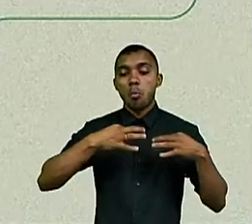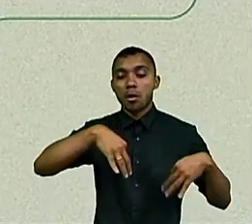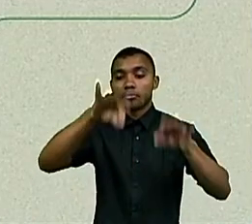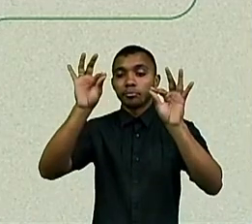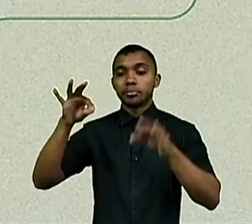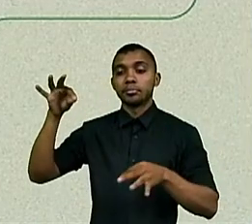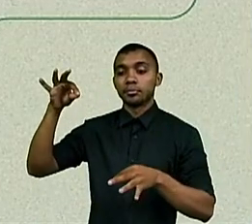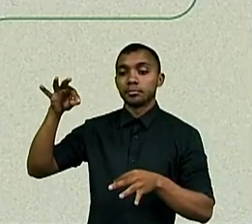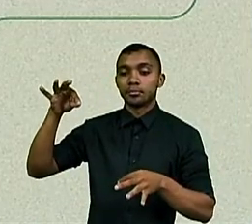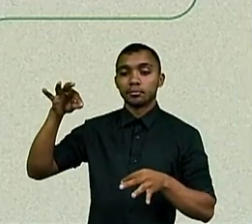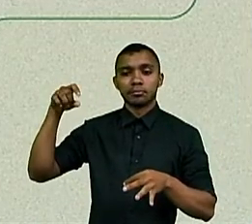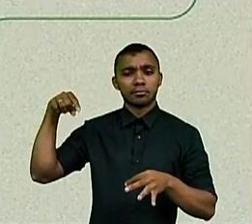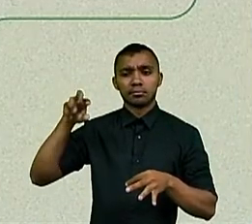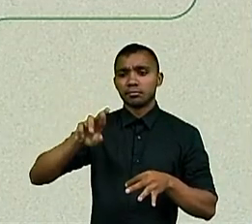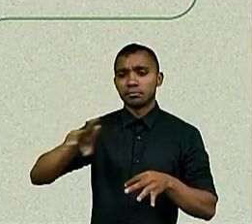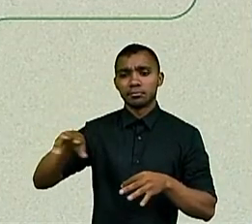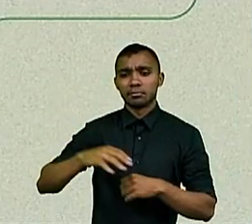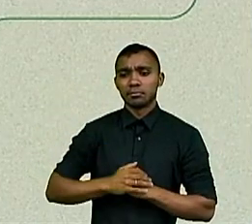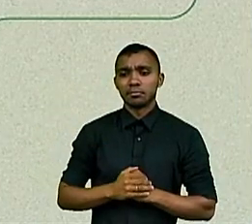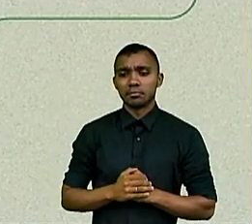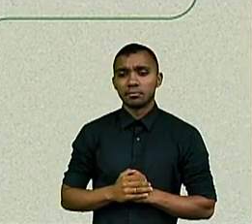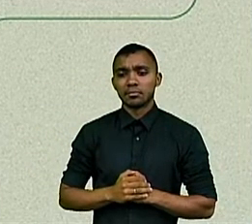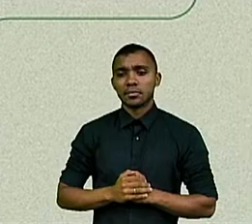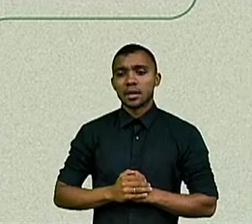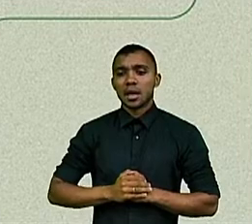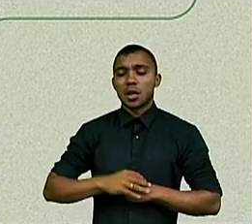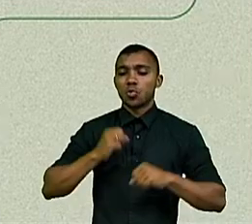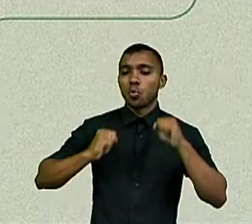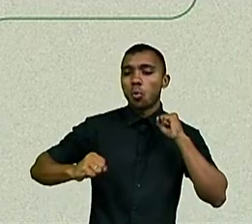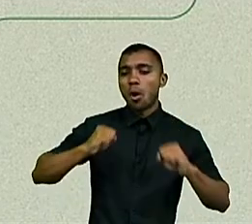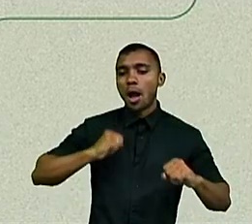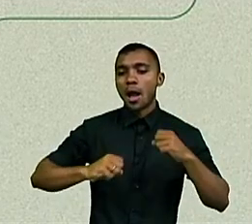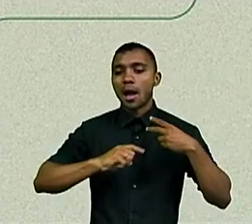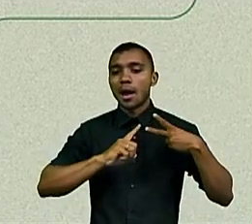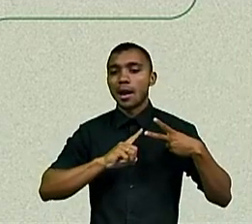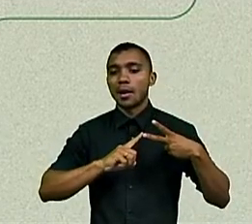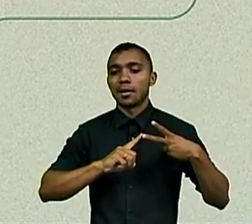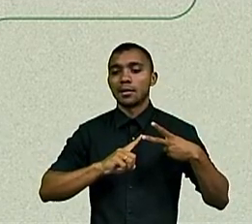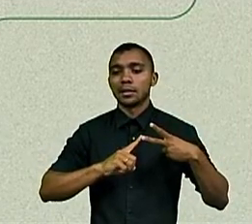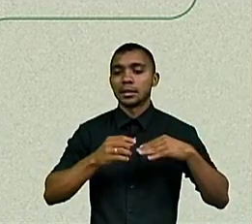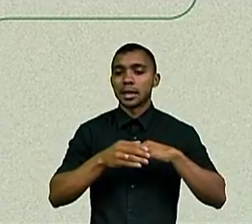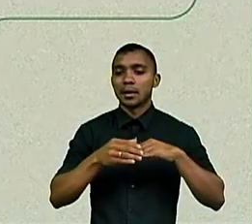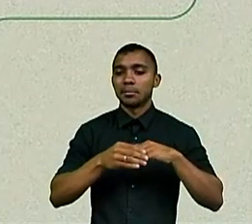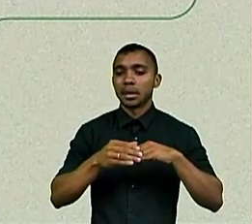é pelo amor de Deus a gente bota toalha sapato que for